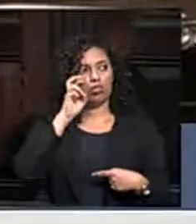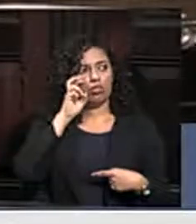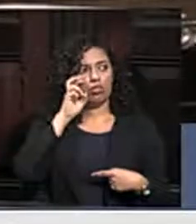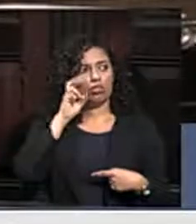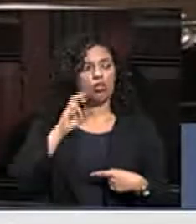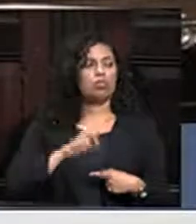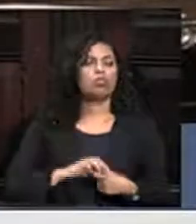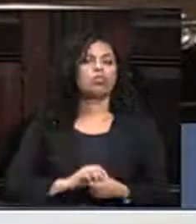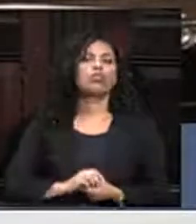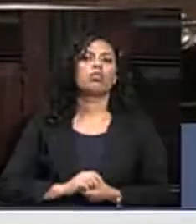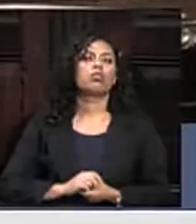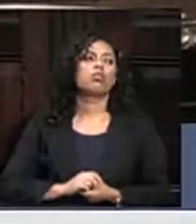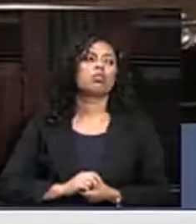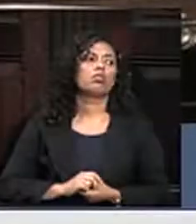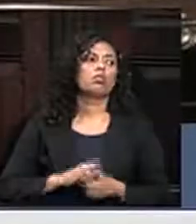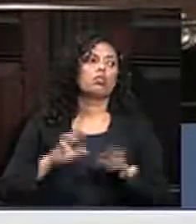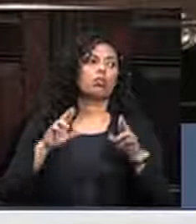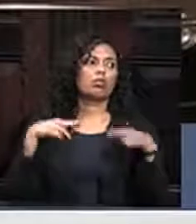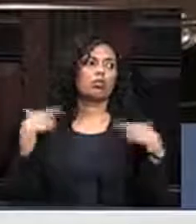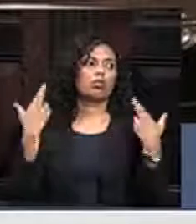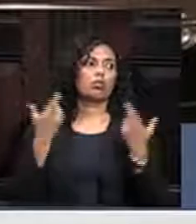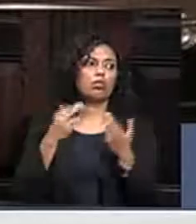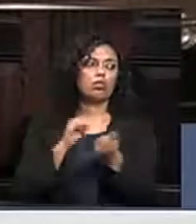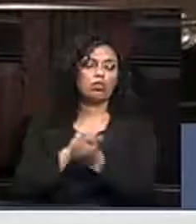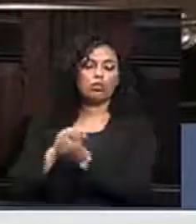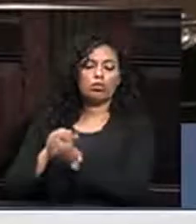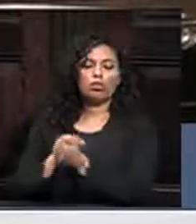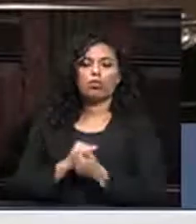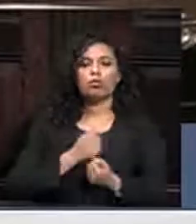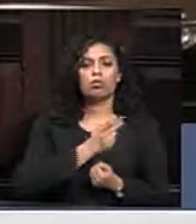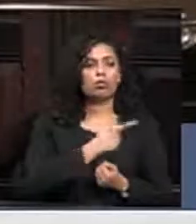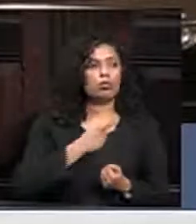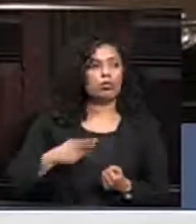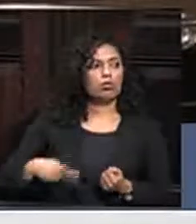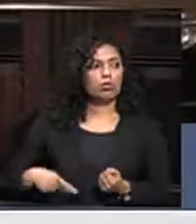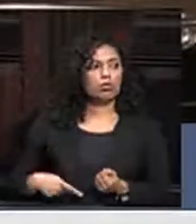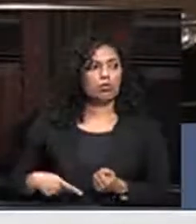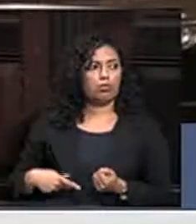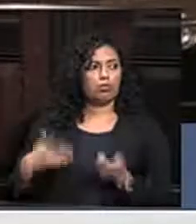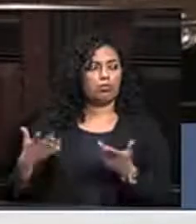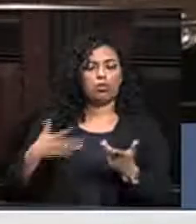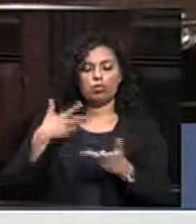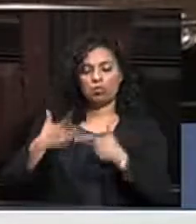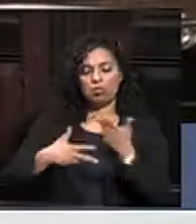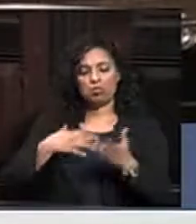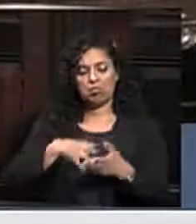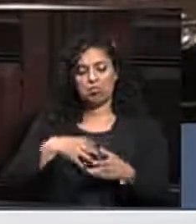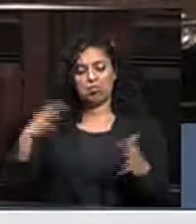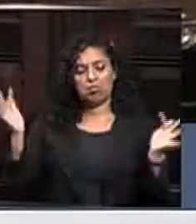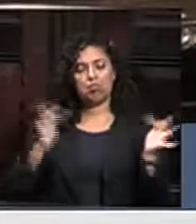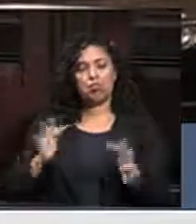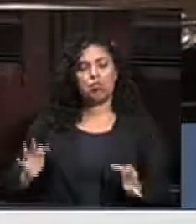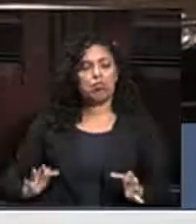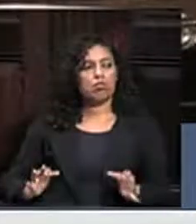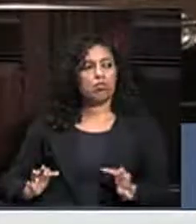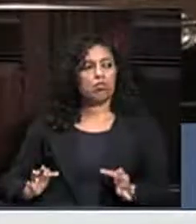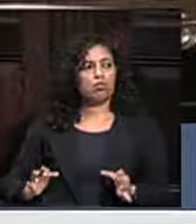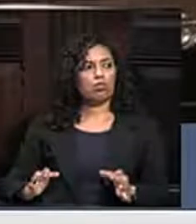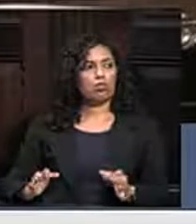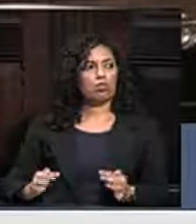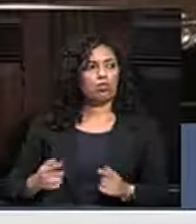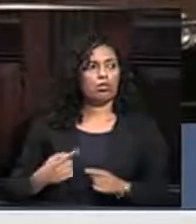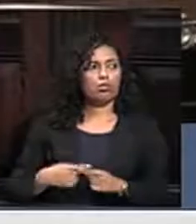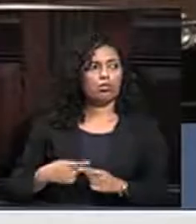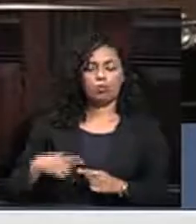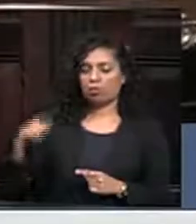esta casa, numa reunião com o presidente. Quero dizer que me agrada muito quando o novo